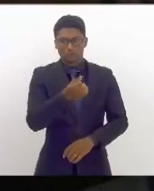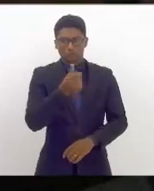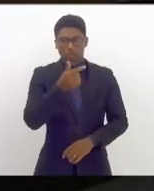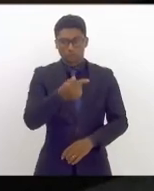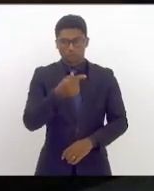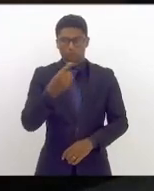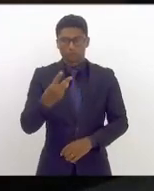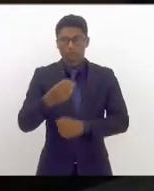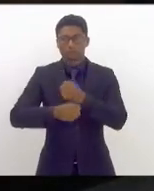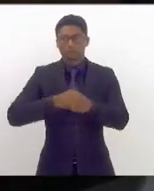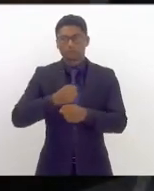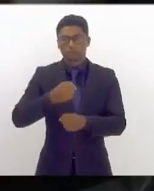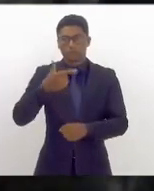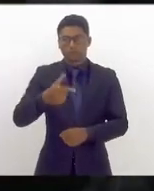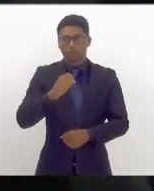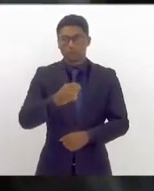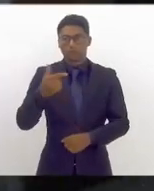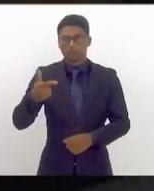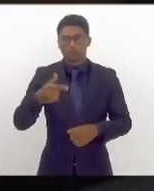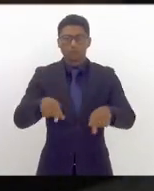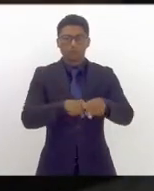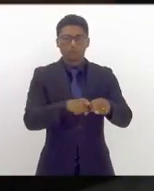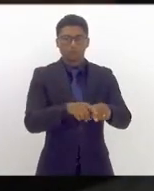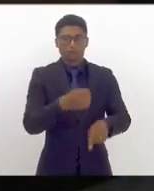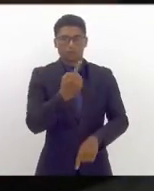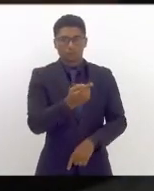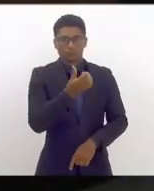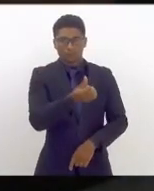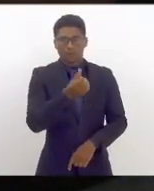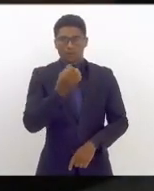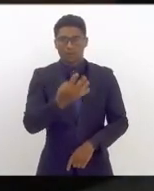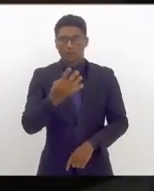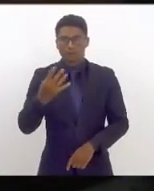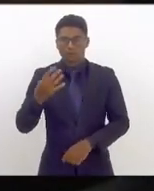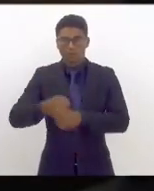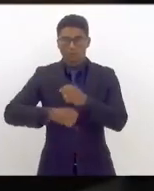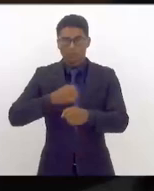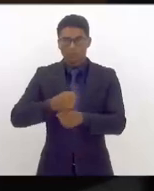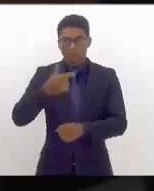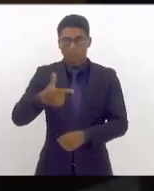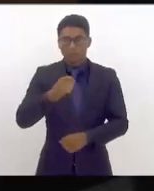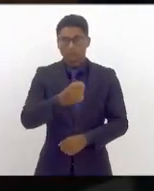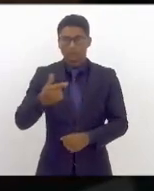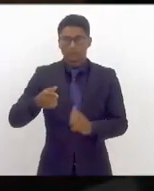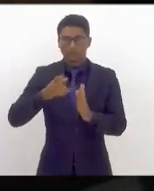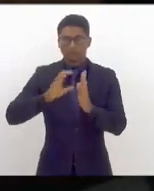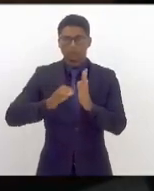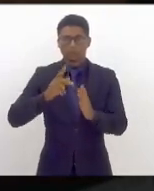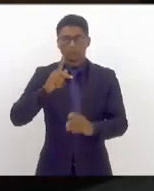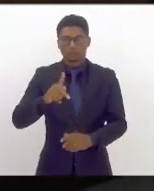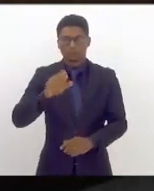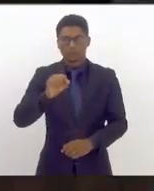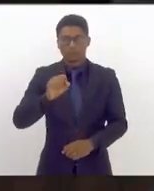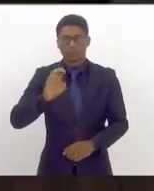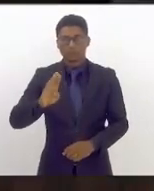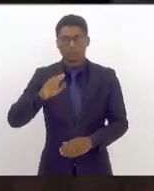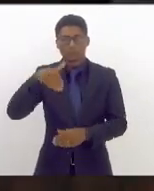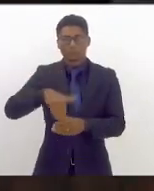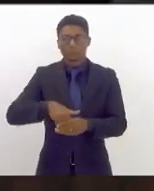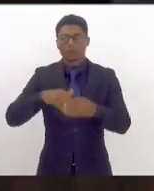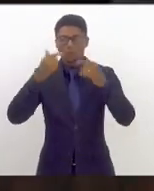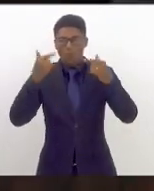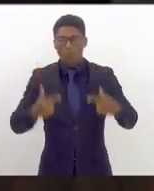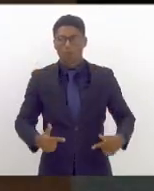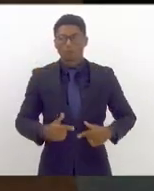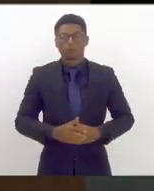2022 e o projeto de resolução 1644 de 2022 PSB vota à abstenção deputada Marta Rocha